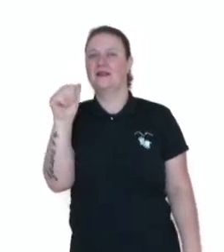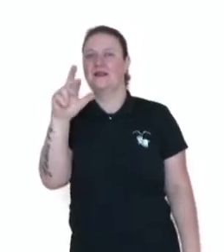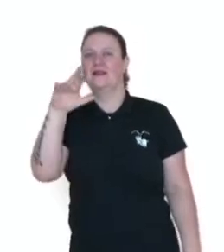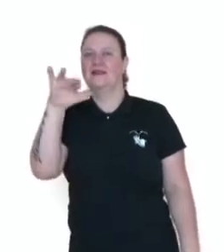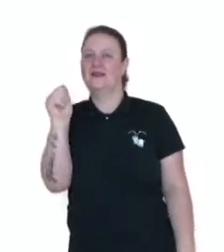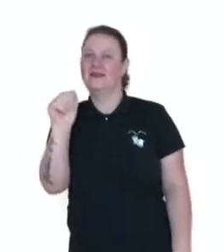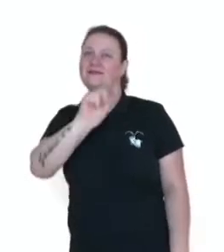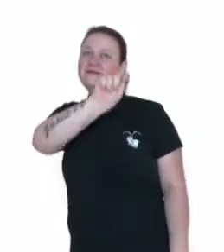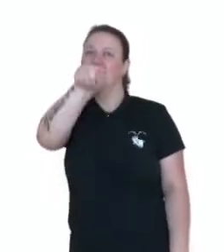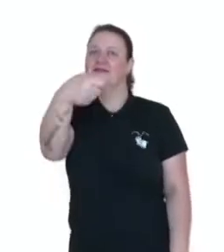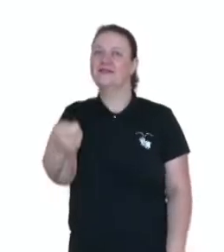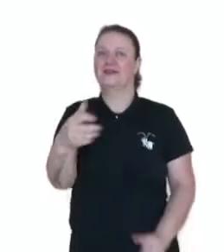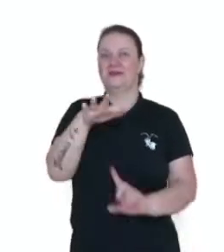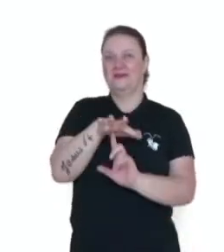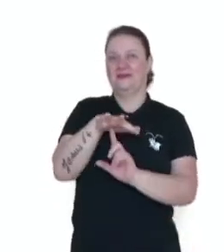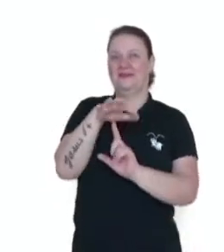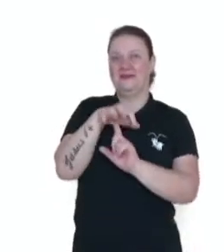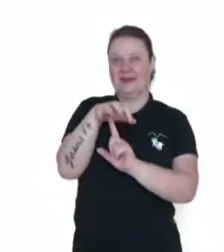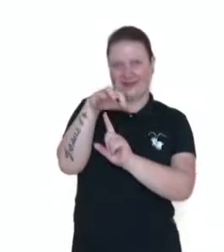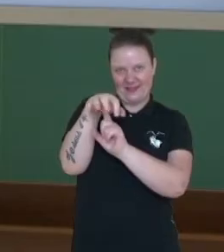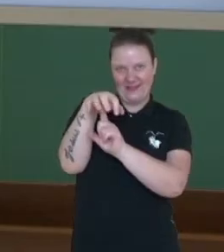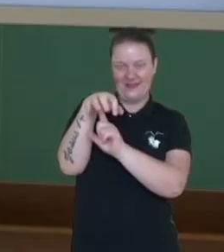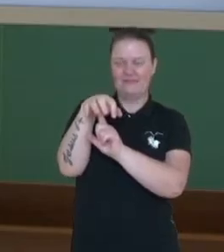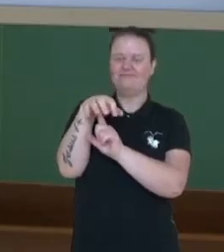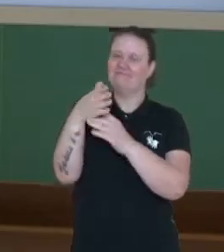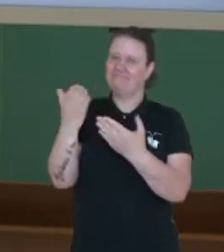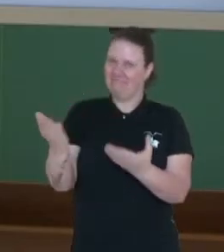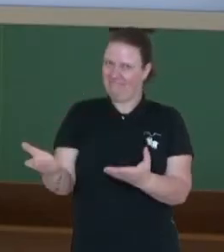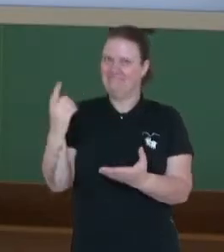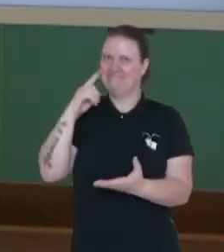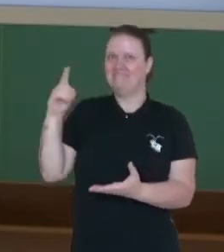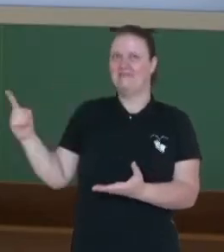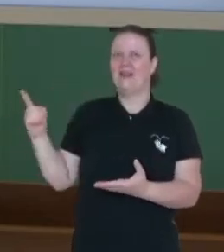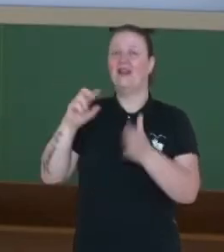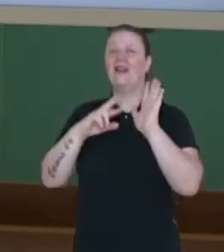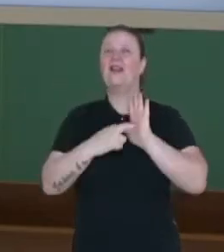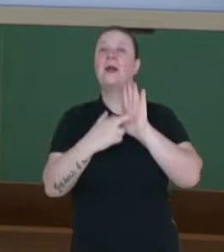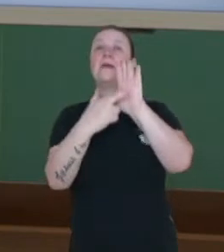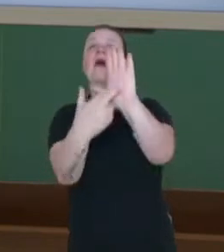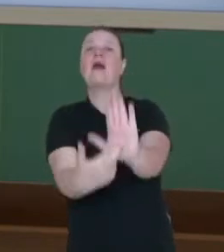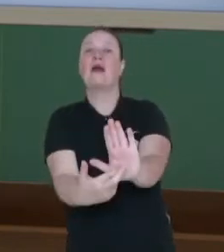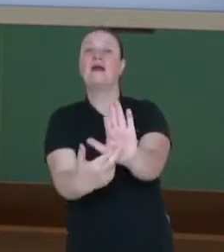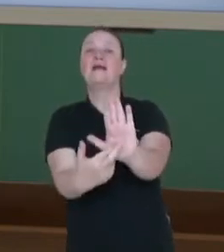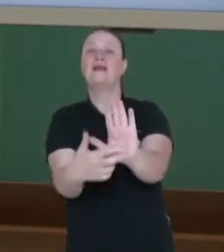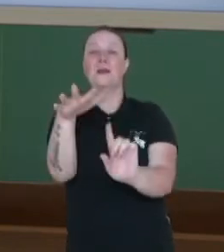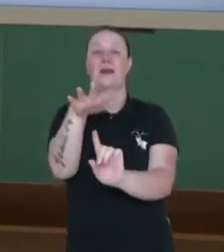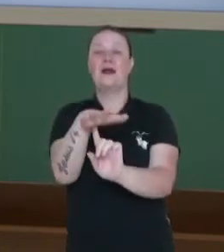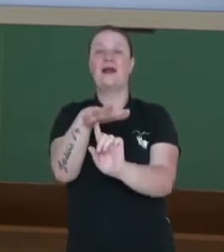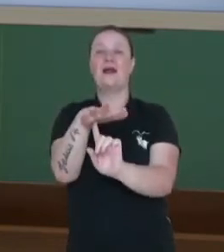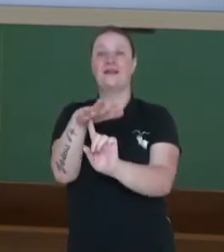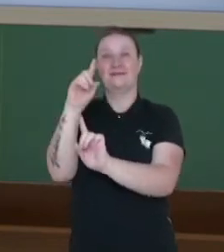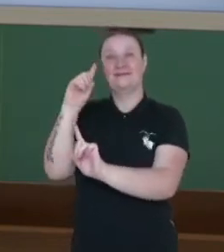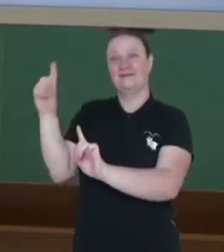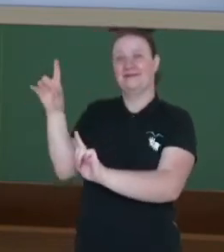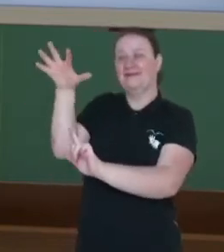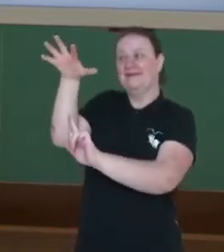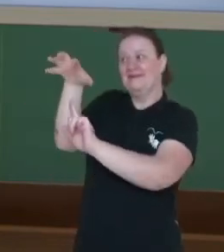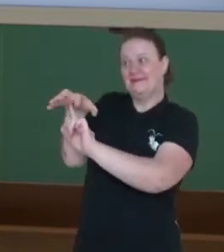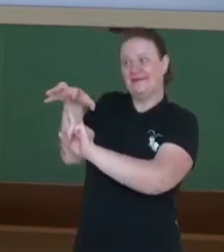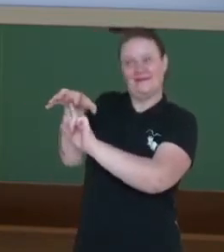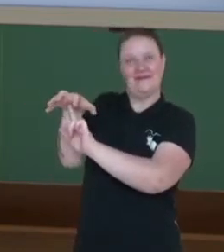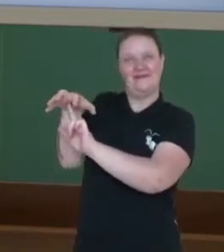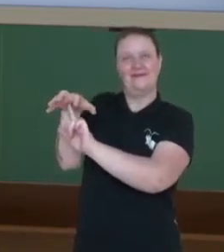né? Então essa árvore é uma árvore que representa o Paraná. Quando a gente vê as florestas de araucárias